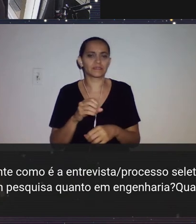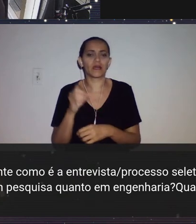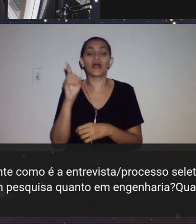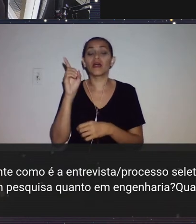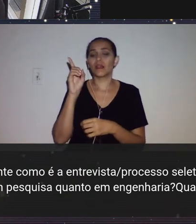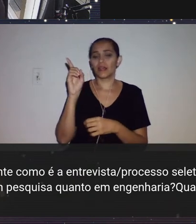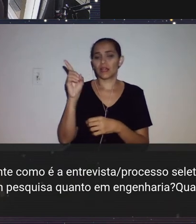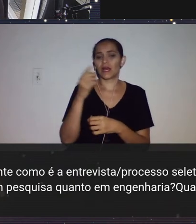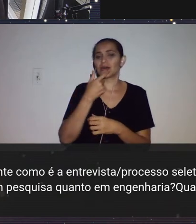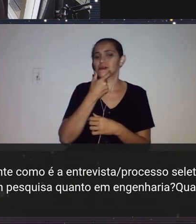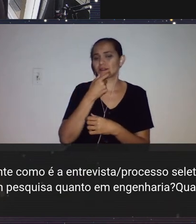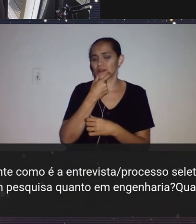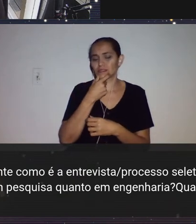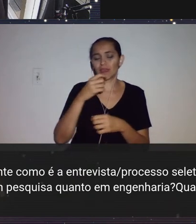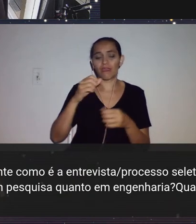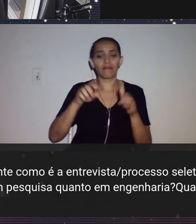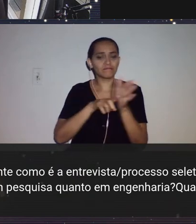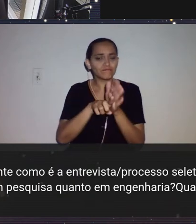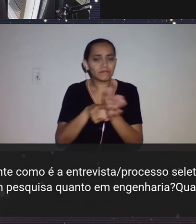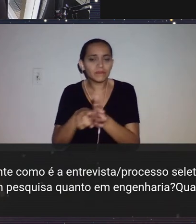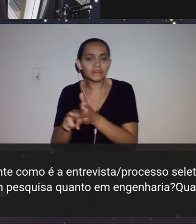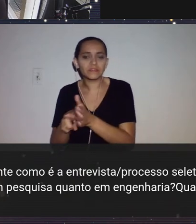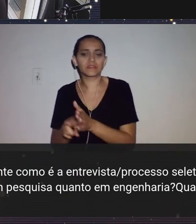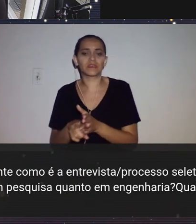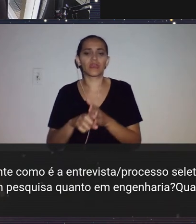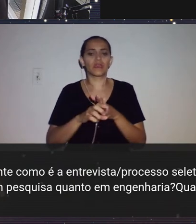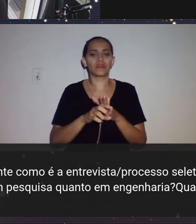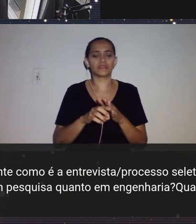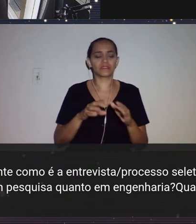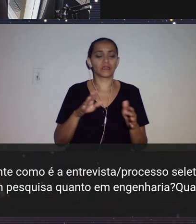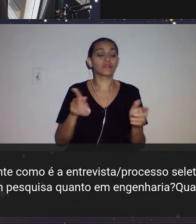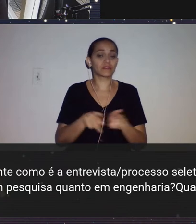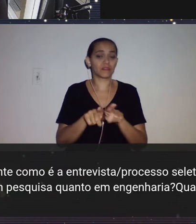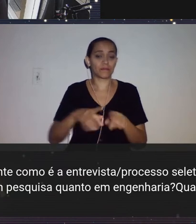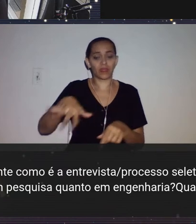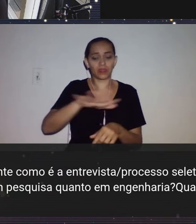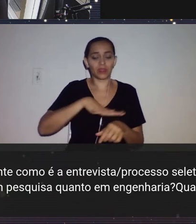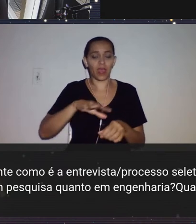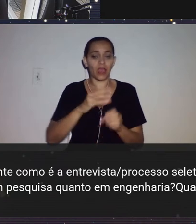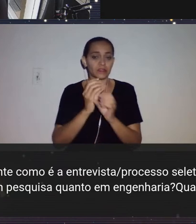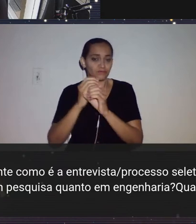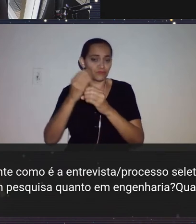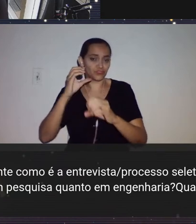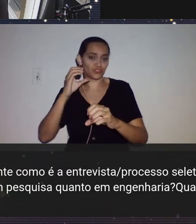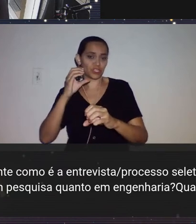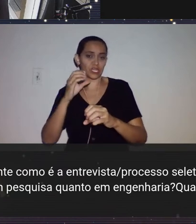em pesquisa quanto em engenharia? Qual aspecto do candidato você valorizaria mais?